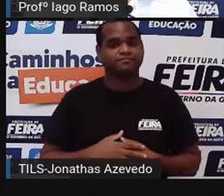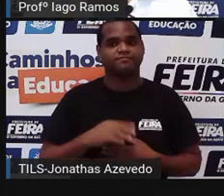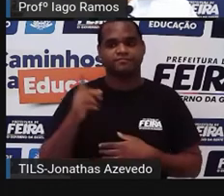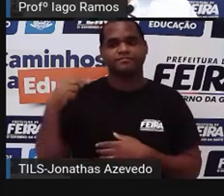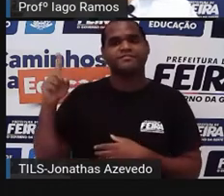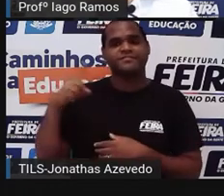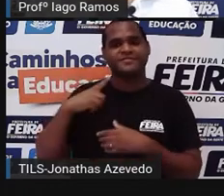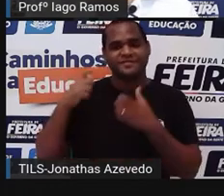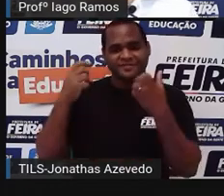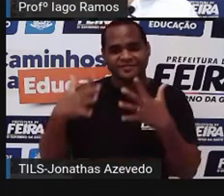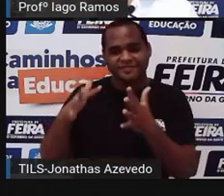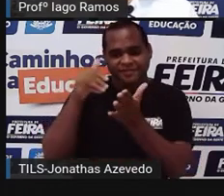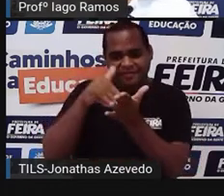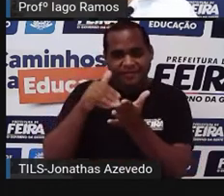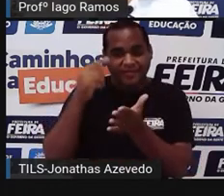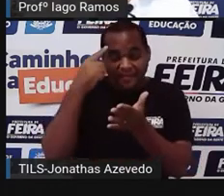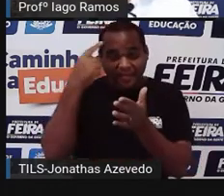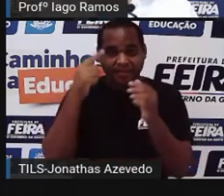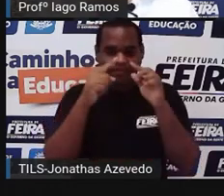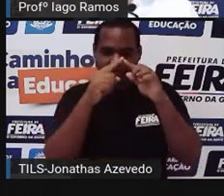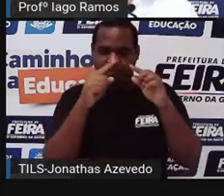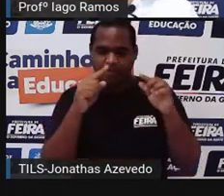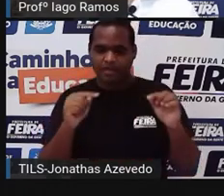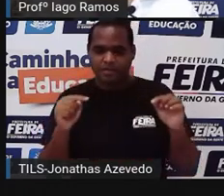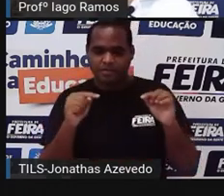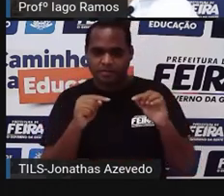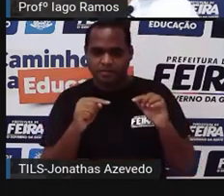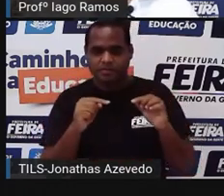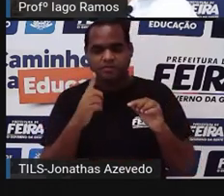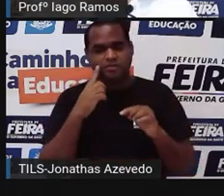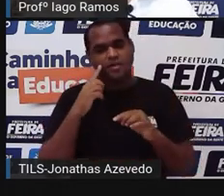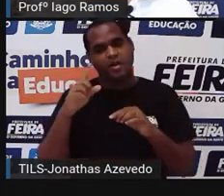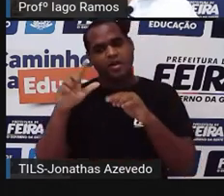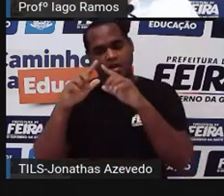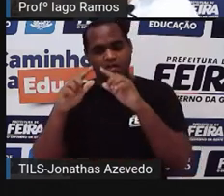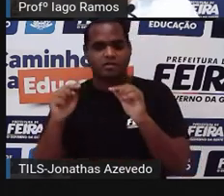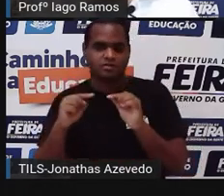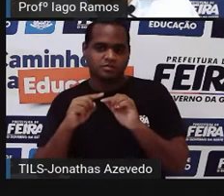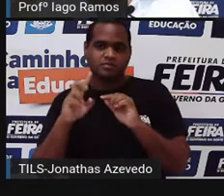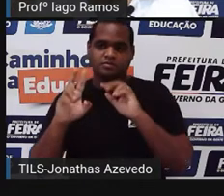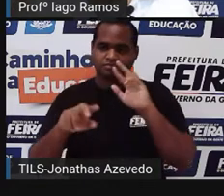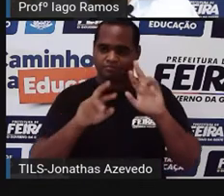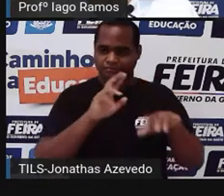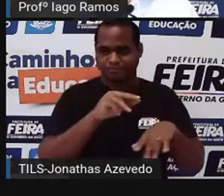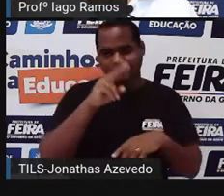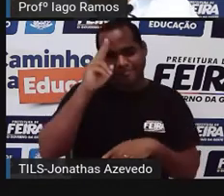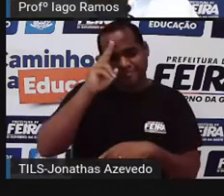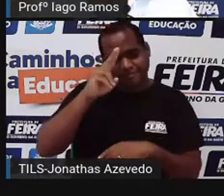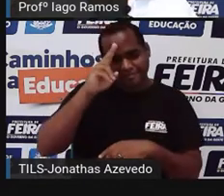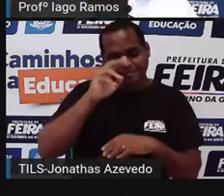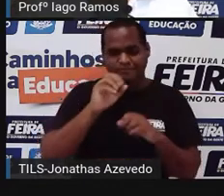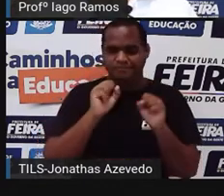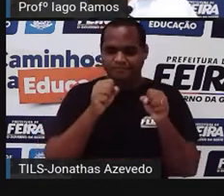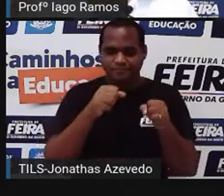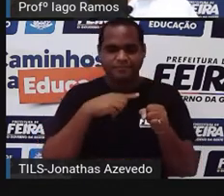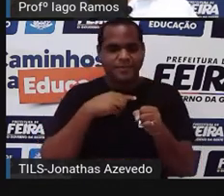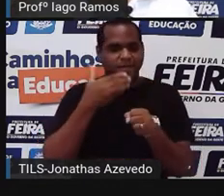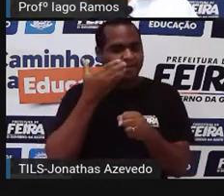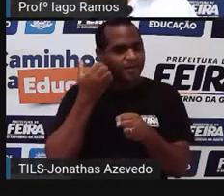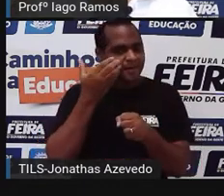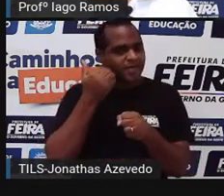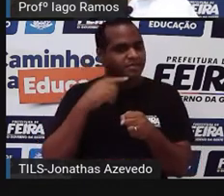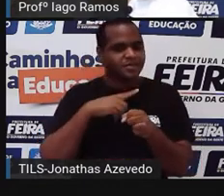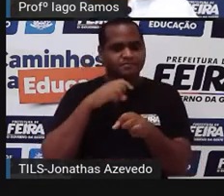último caso ali ó lado ângulo lado para a gente relembrar certo e reforçar essa coisa aqui de